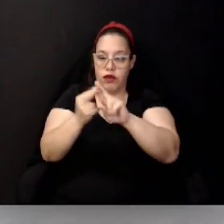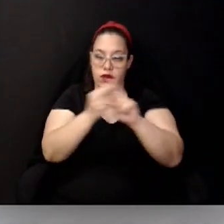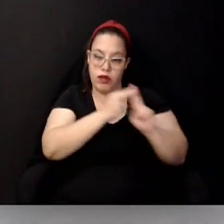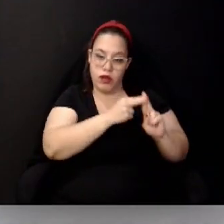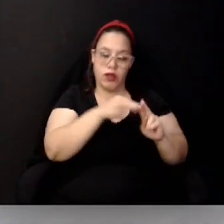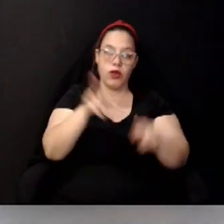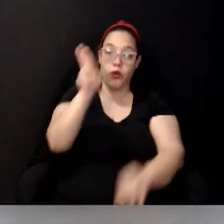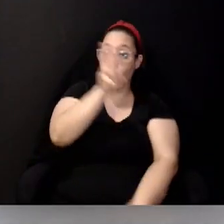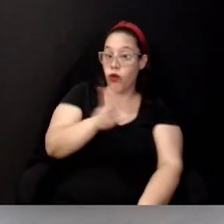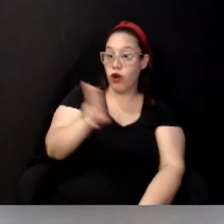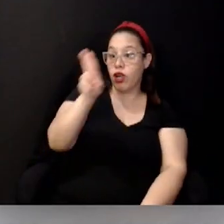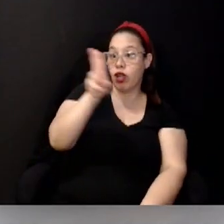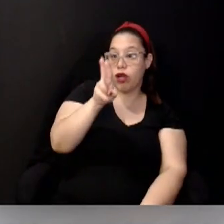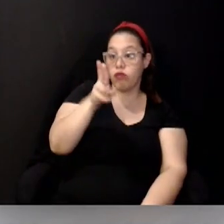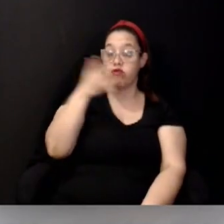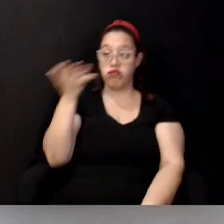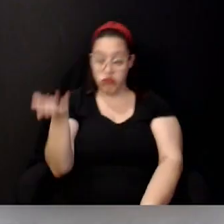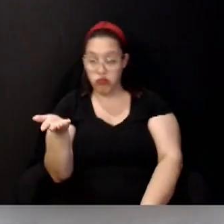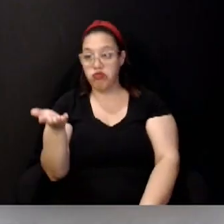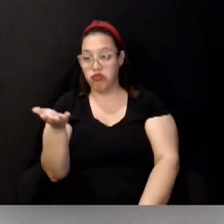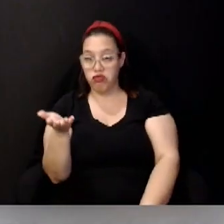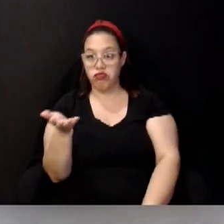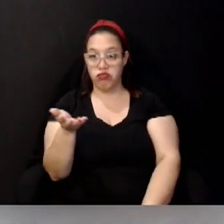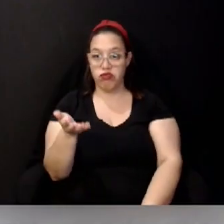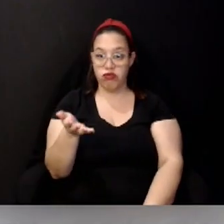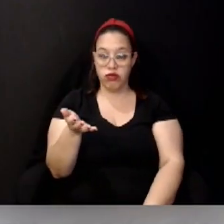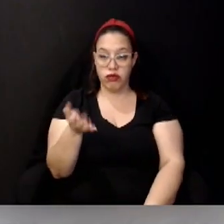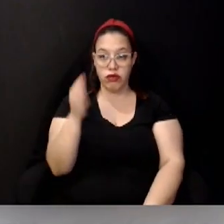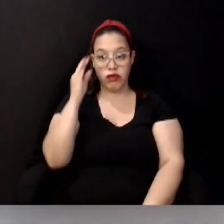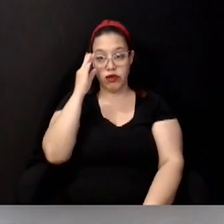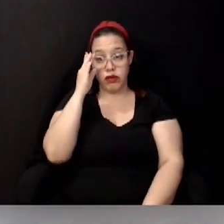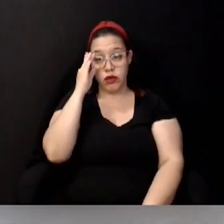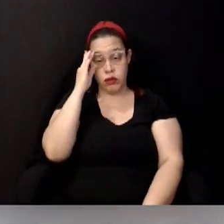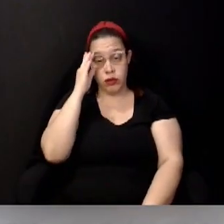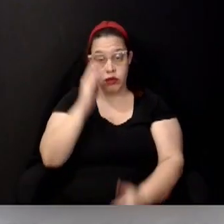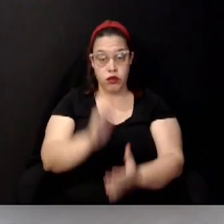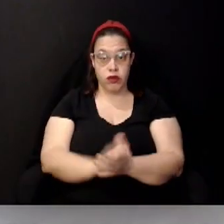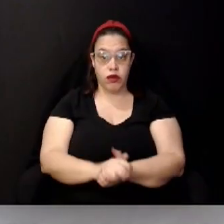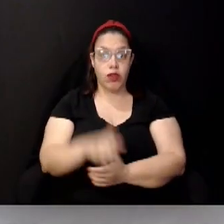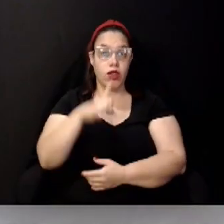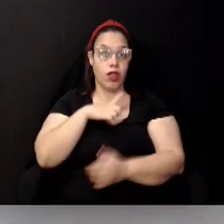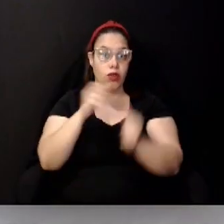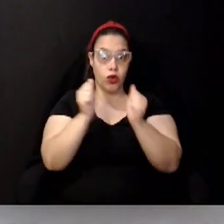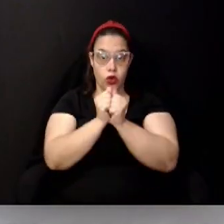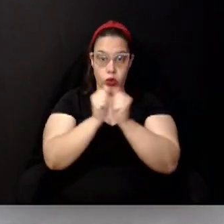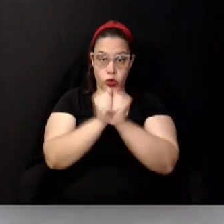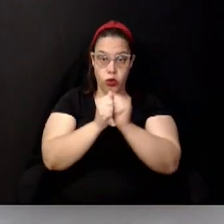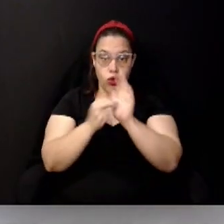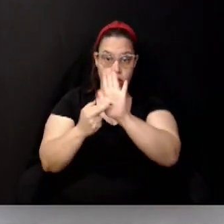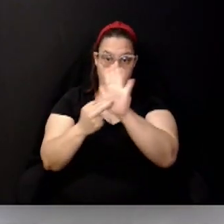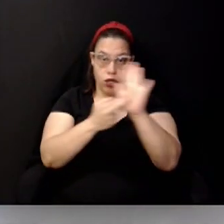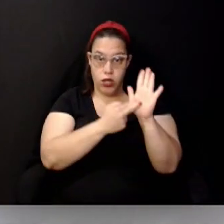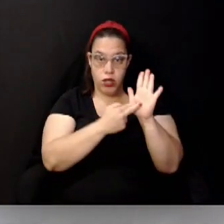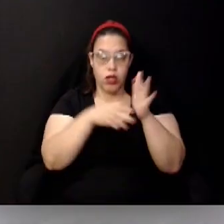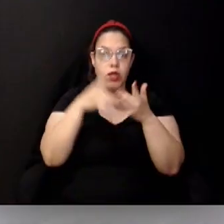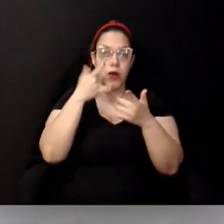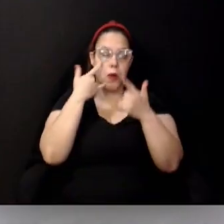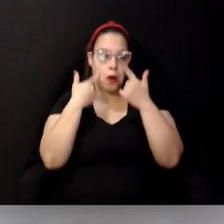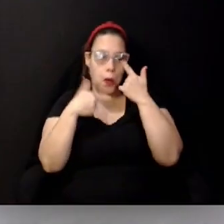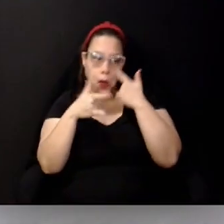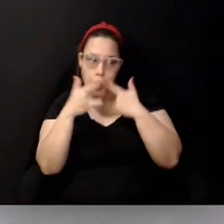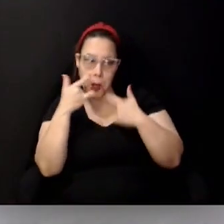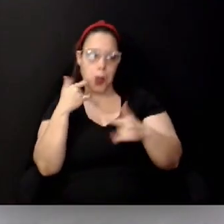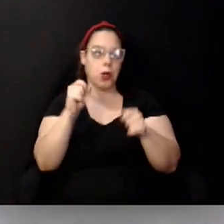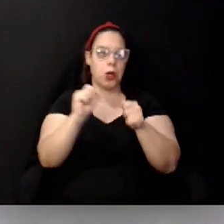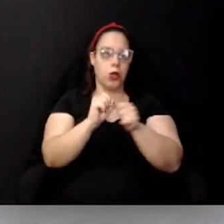que provavelmente onde serão instaladas, esteve conosco aqui, eles demonstraram total interesse para poder fazer a implantação